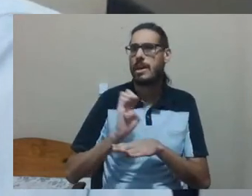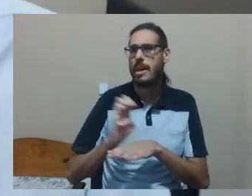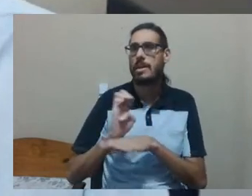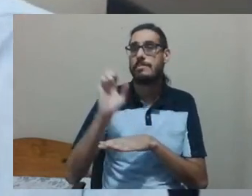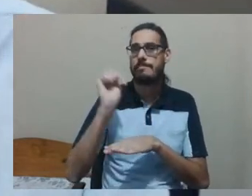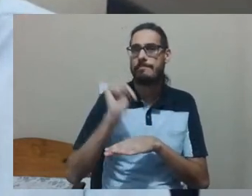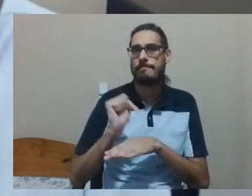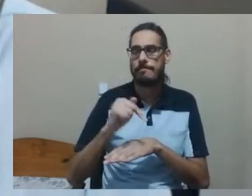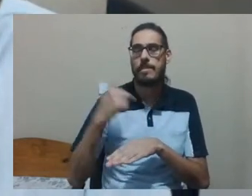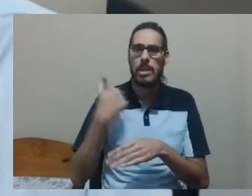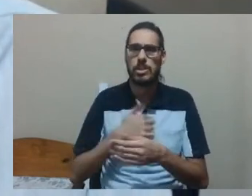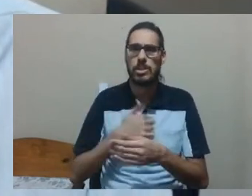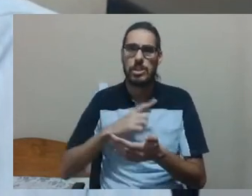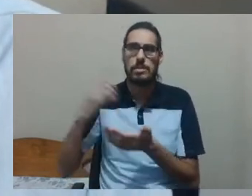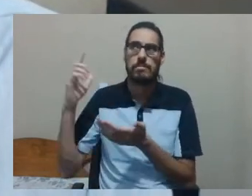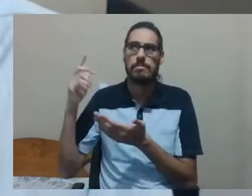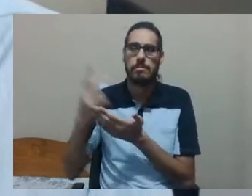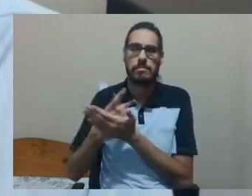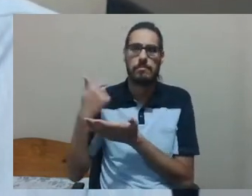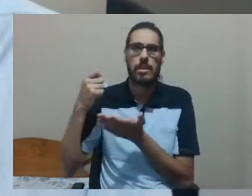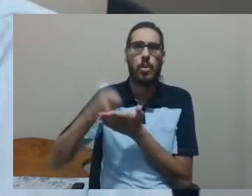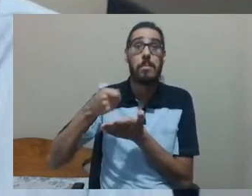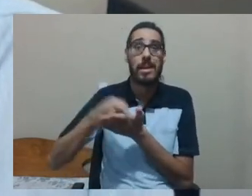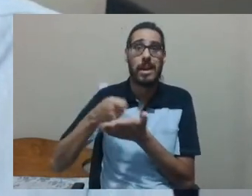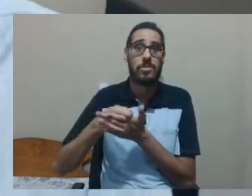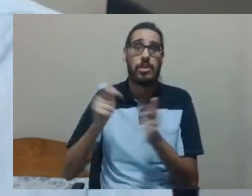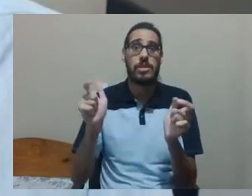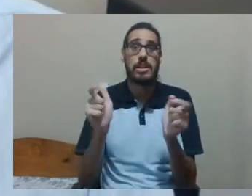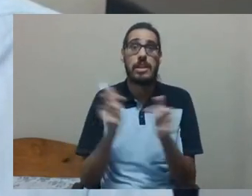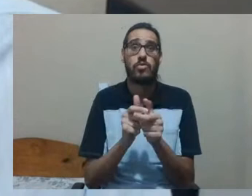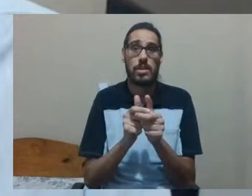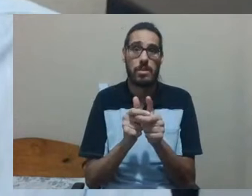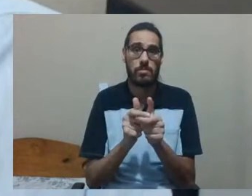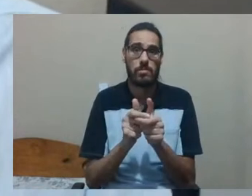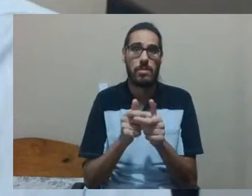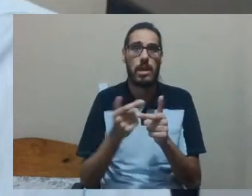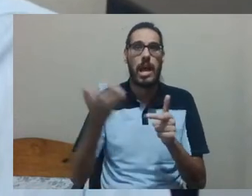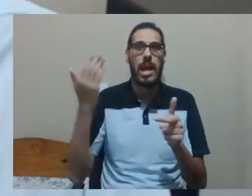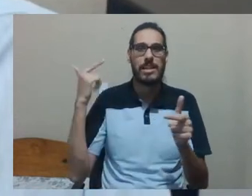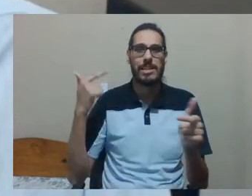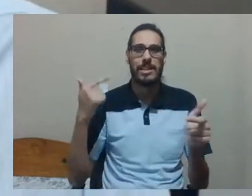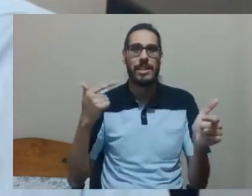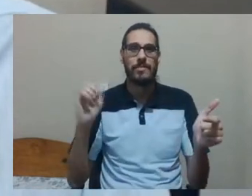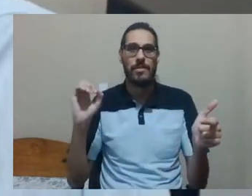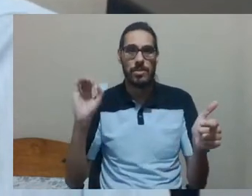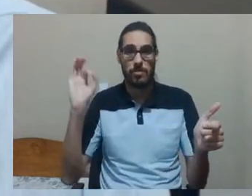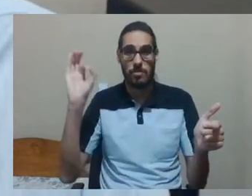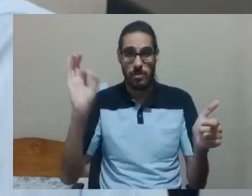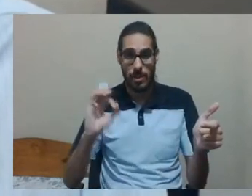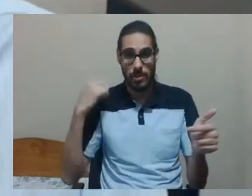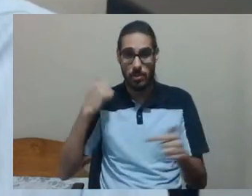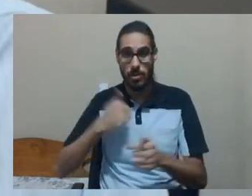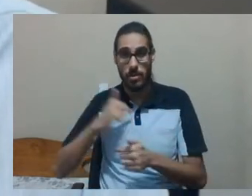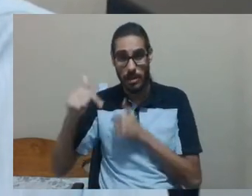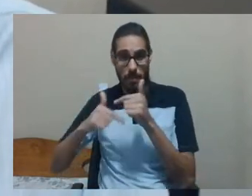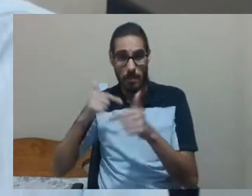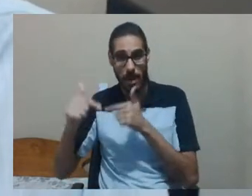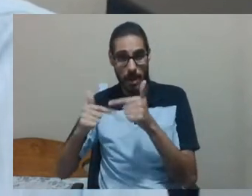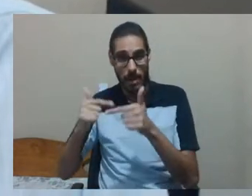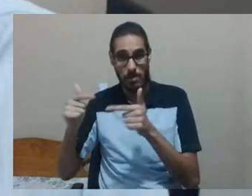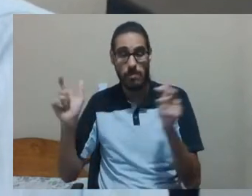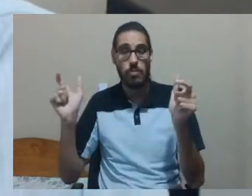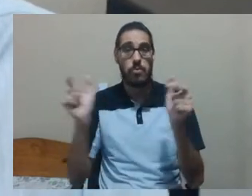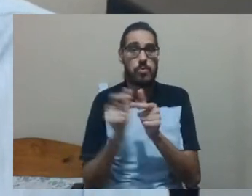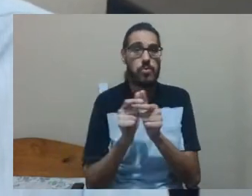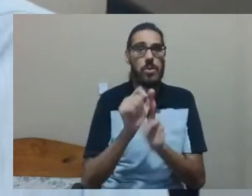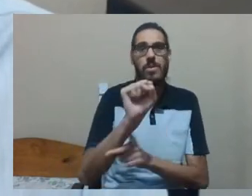uma obrigatoriedade, uma redução de que antes era 20% da nossa força de trabalho para